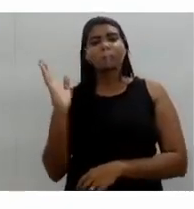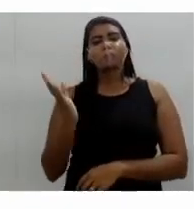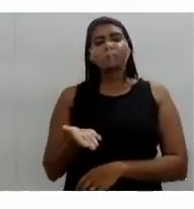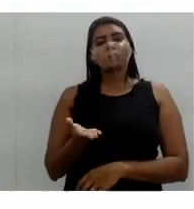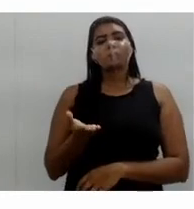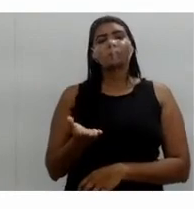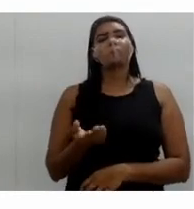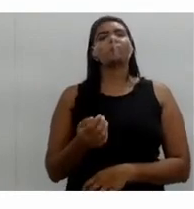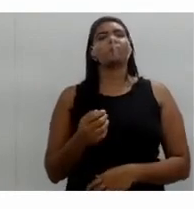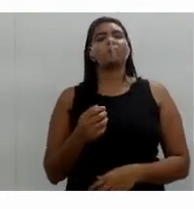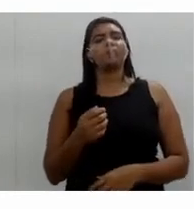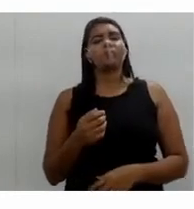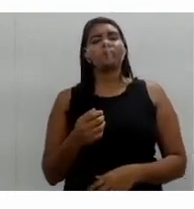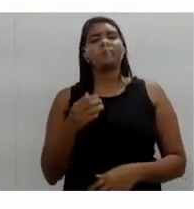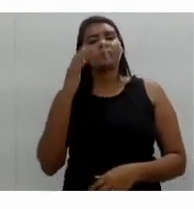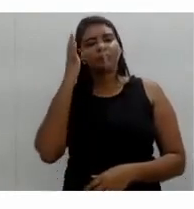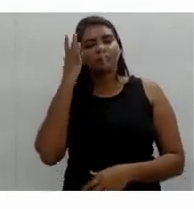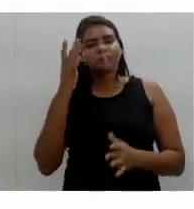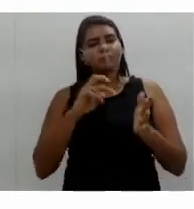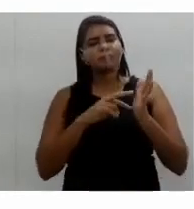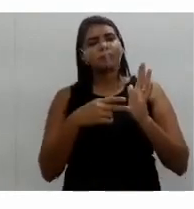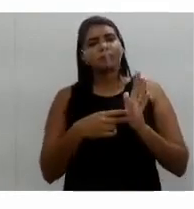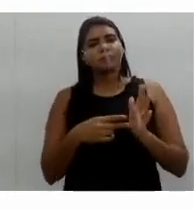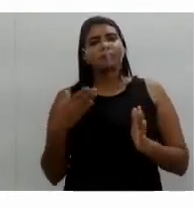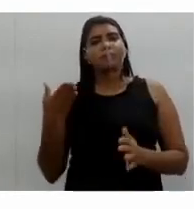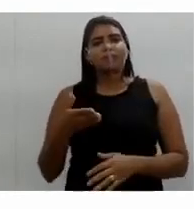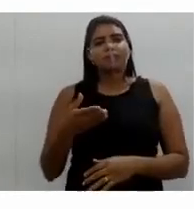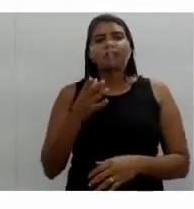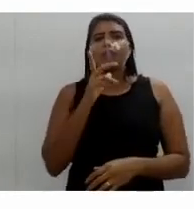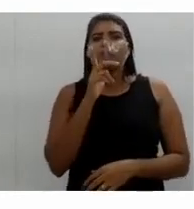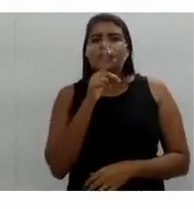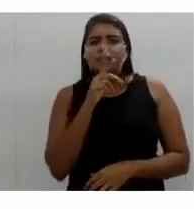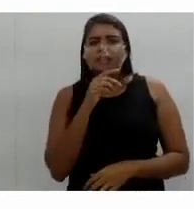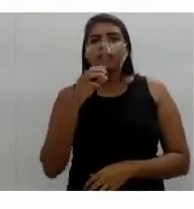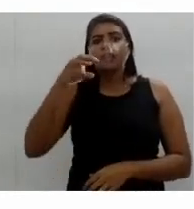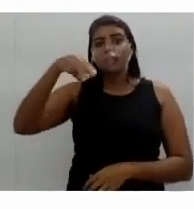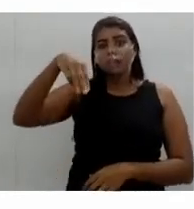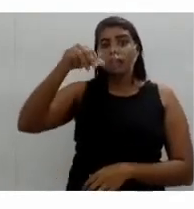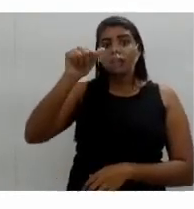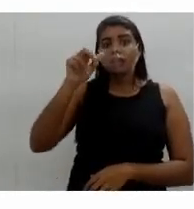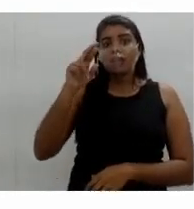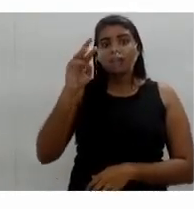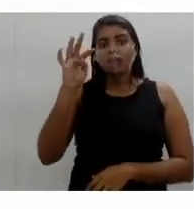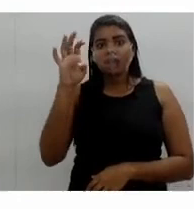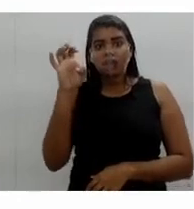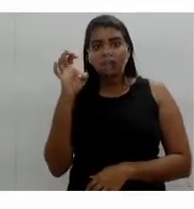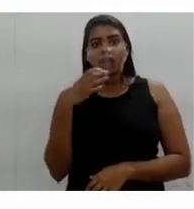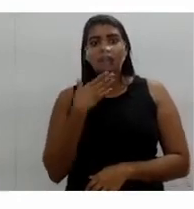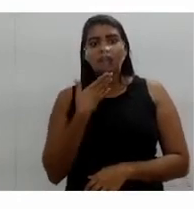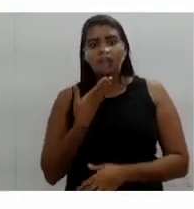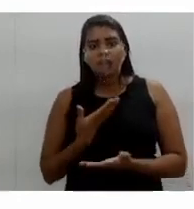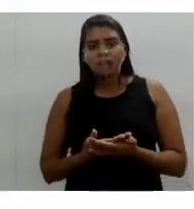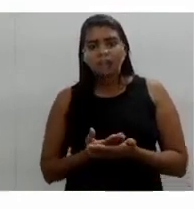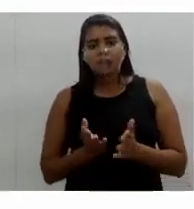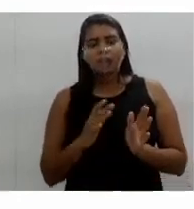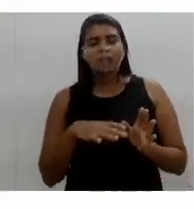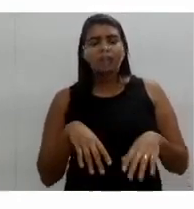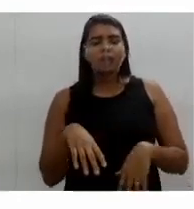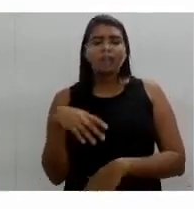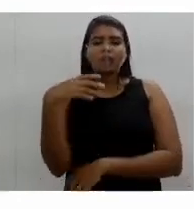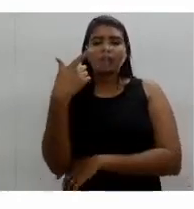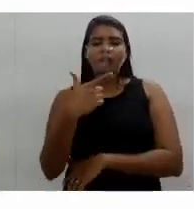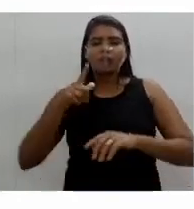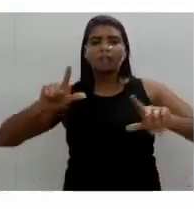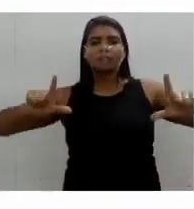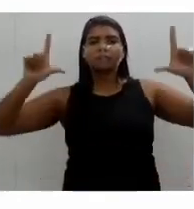foram identificadas evidências da presença de água em Marte. Eu trago para vocês aí duas imagens, uma